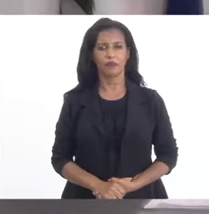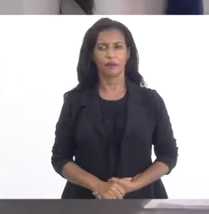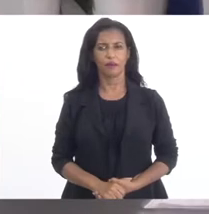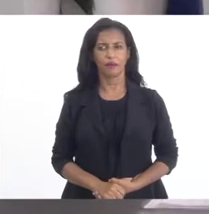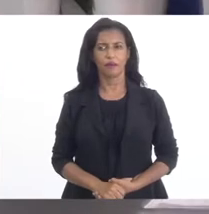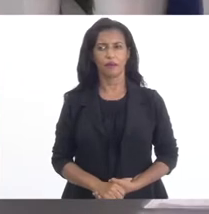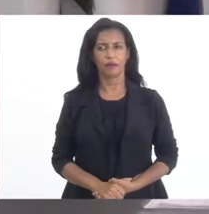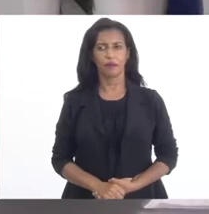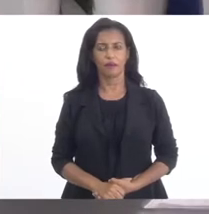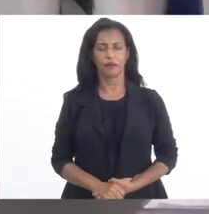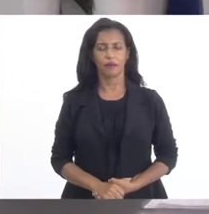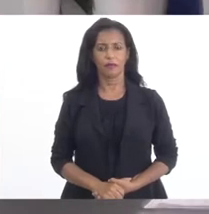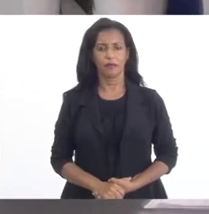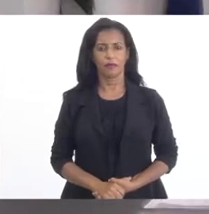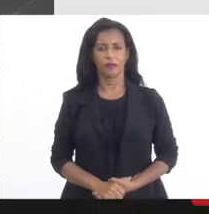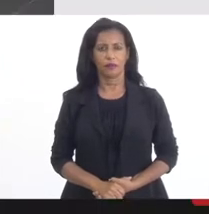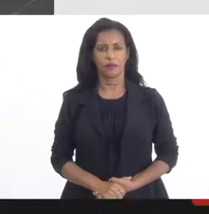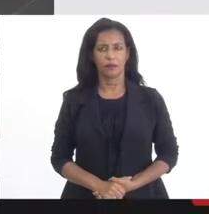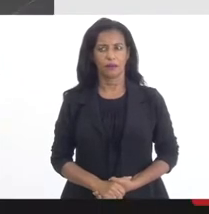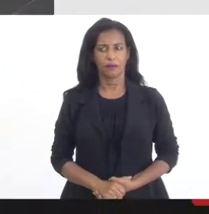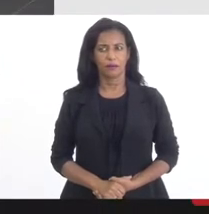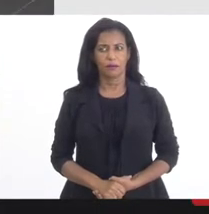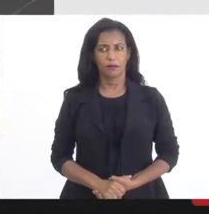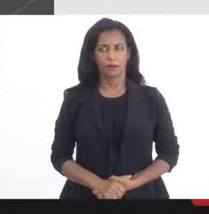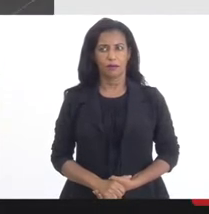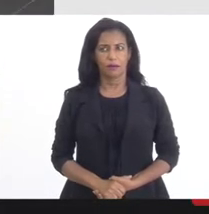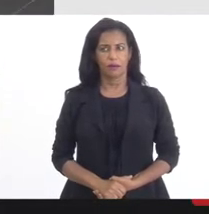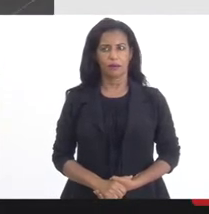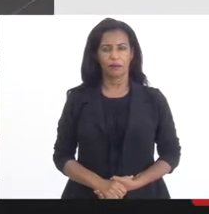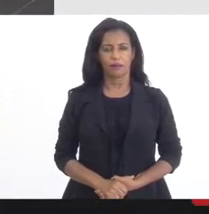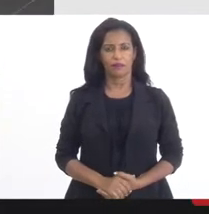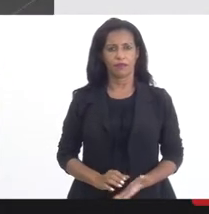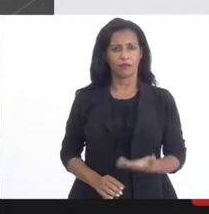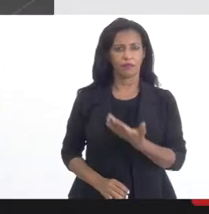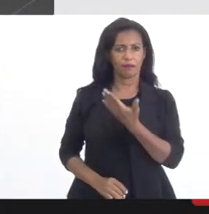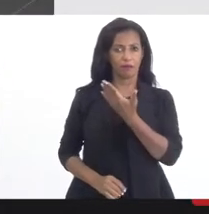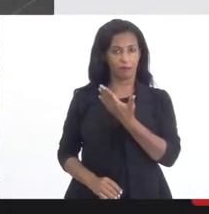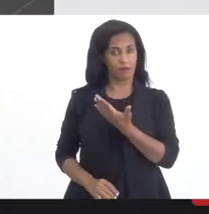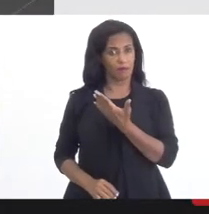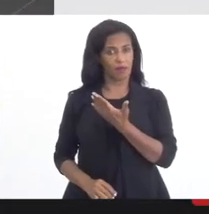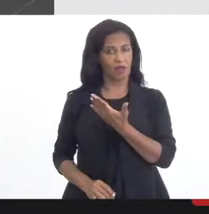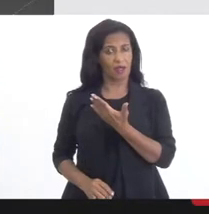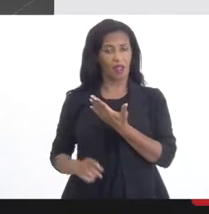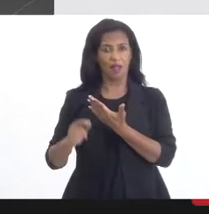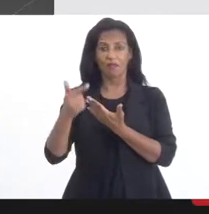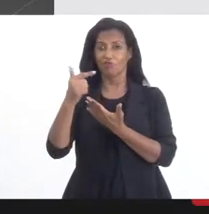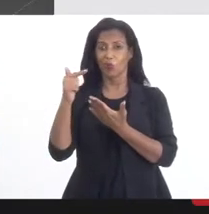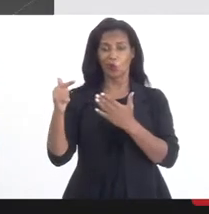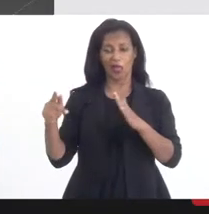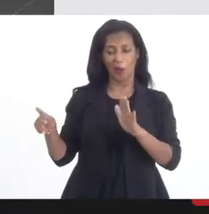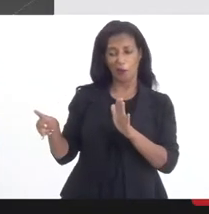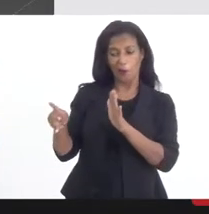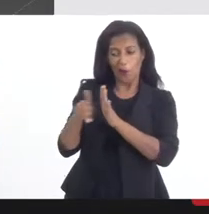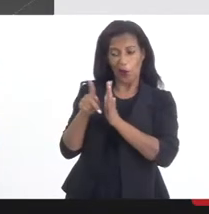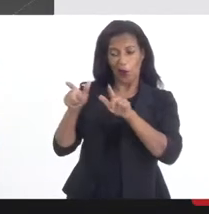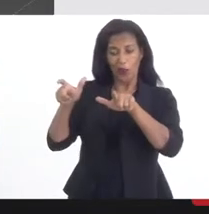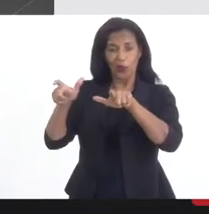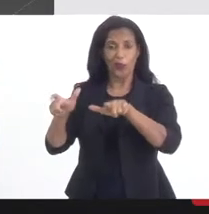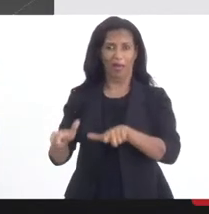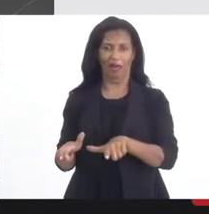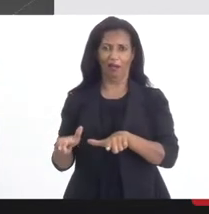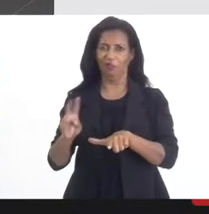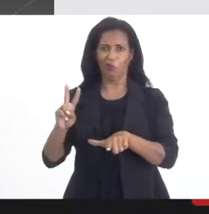Próximo slide. Tá? A UESO, até hoje, está de forma provisória, há 16 anos de prova